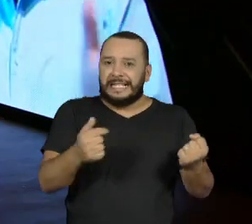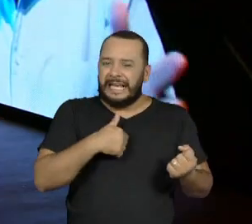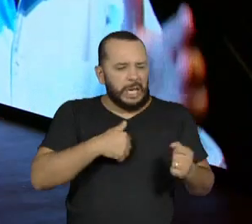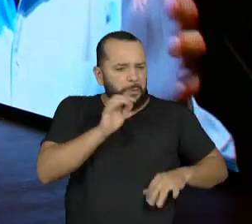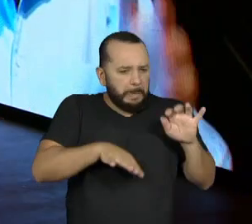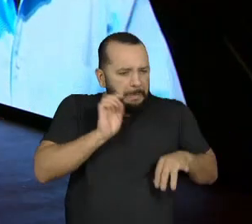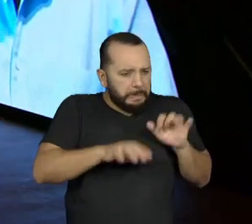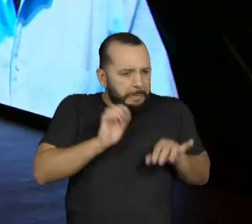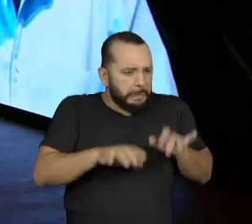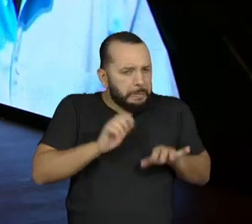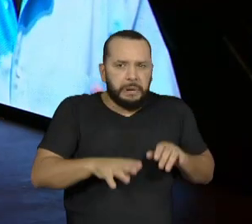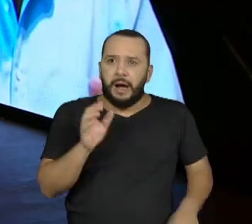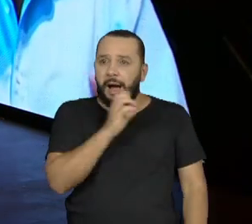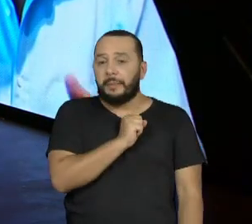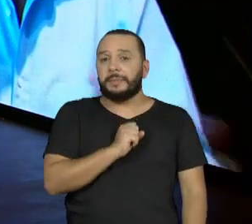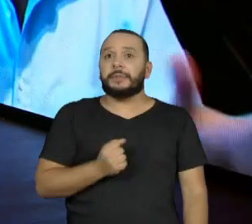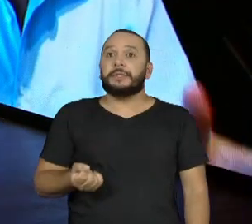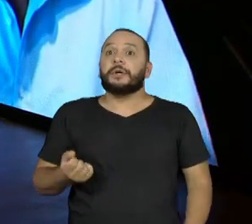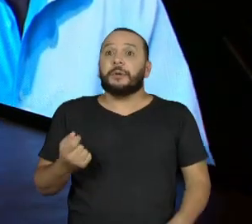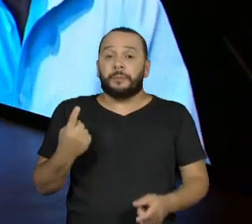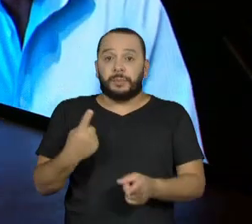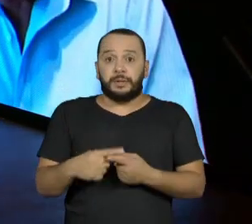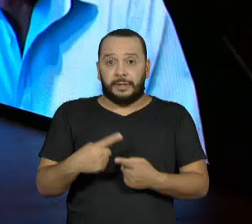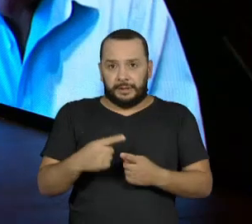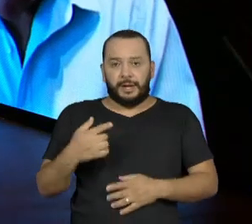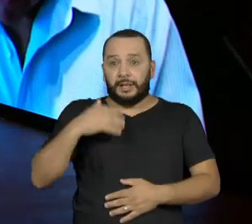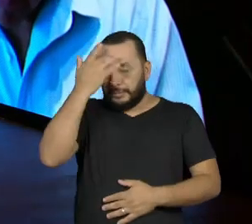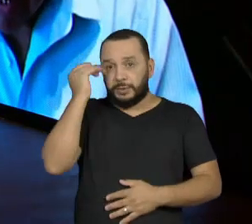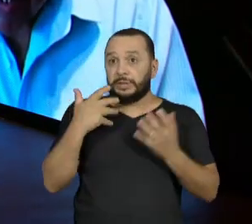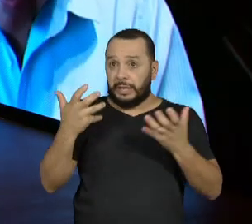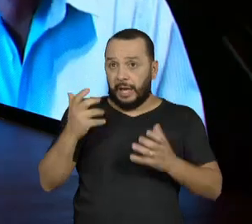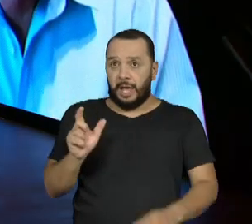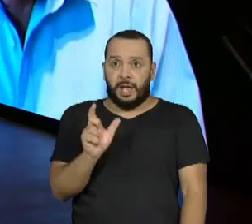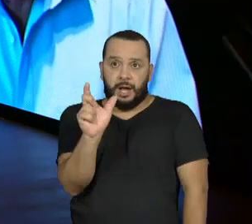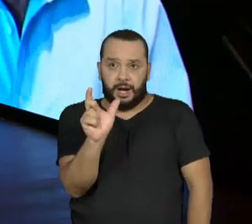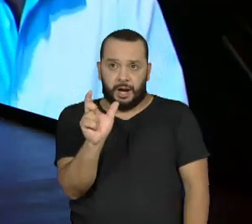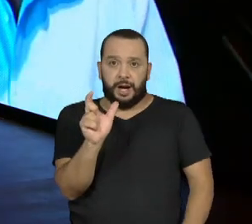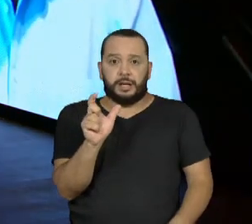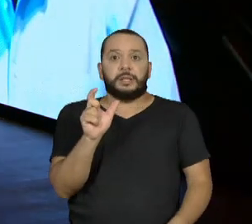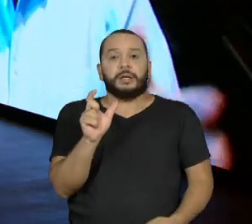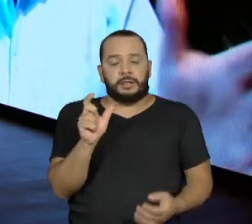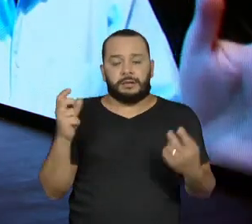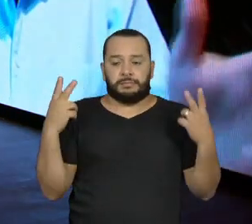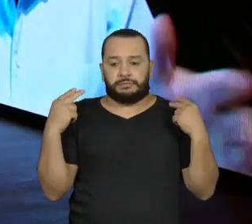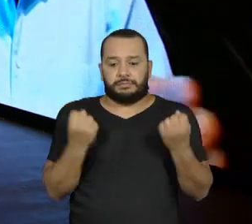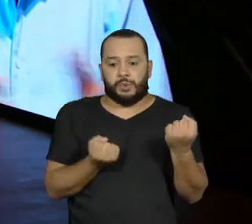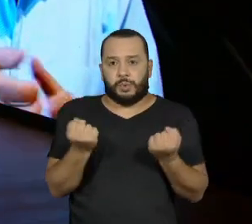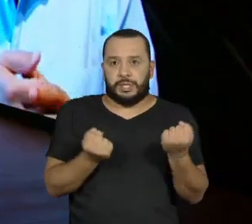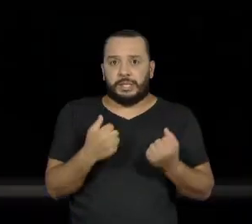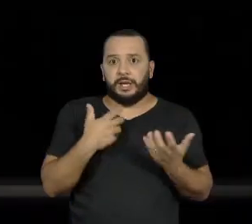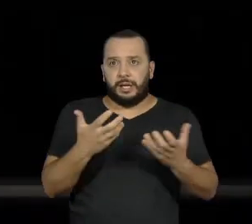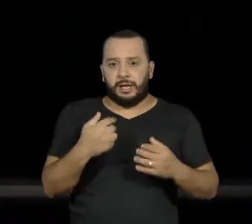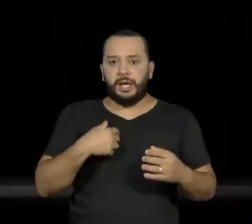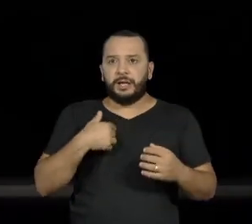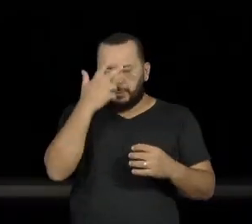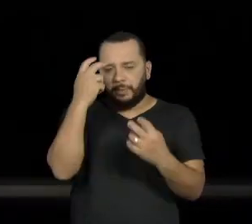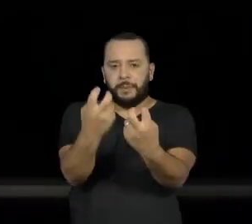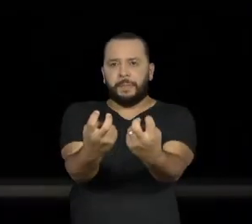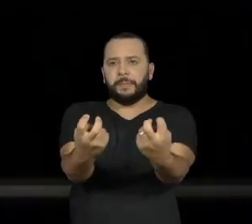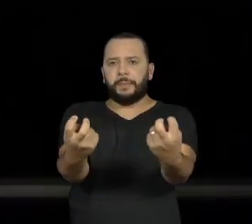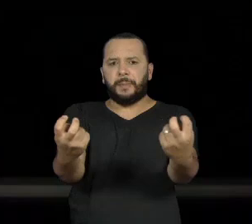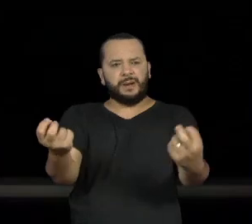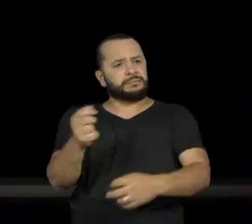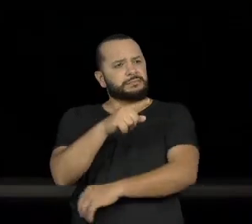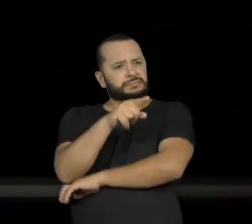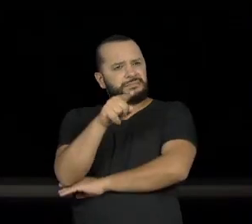porque sentava na minha frente, os candidatos motoristas sentavam na minha frente, e eu conhecia todos eles. Eram personalidades,